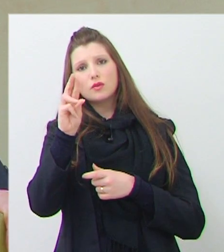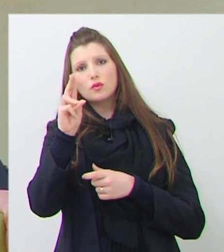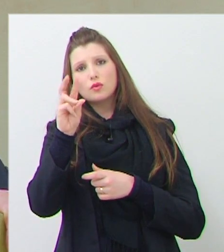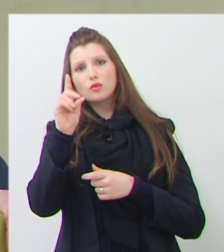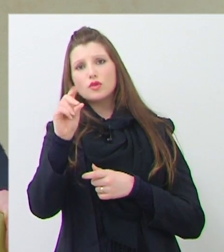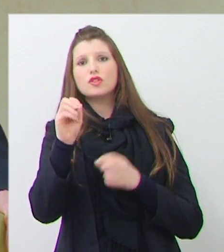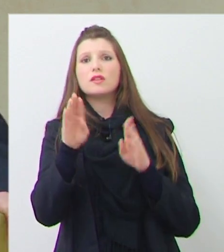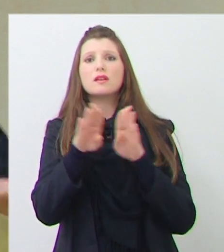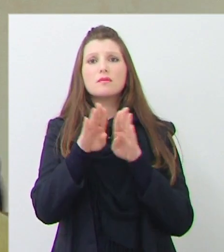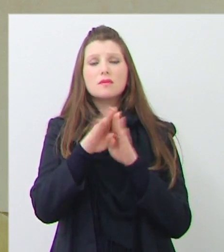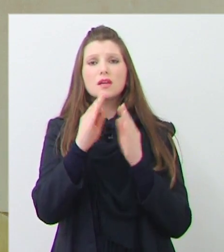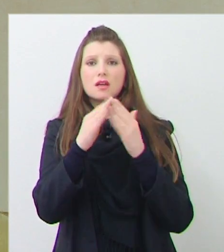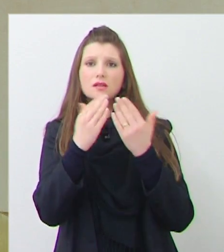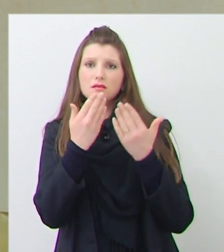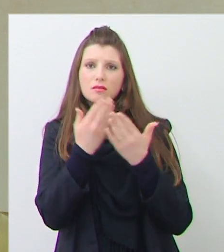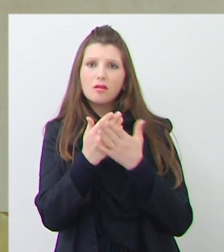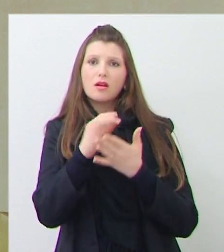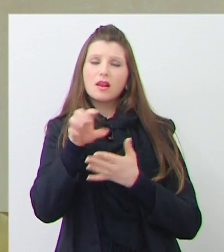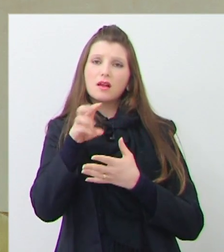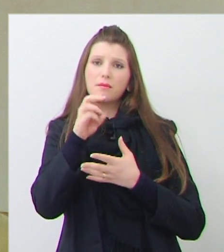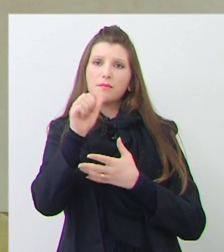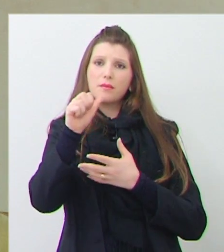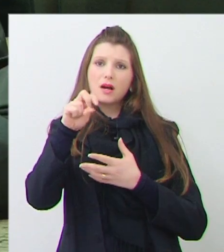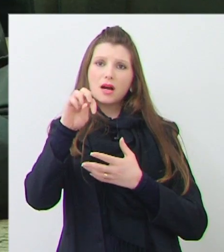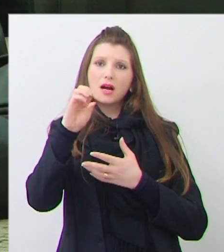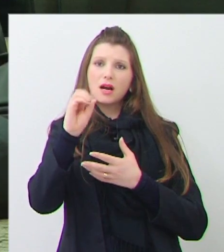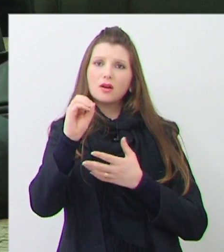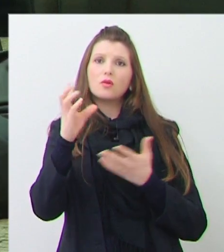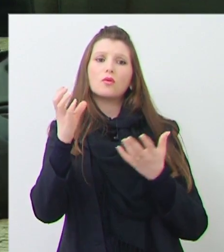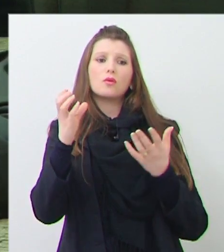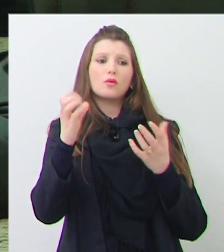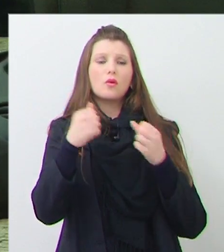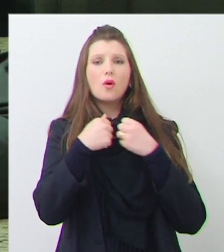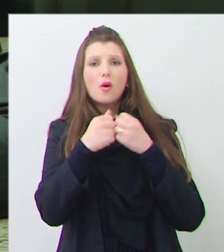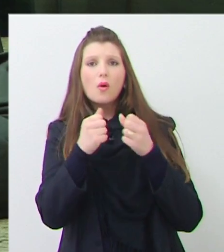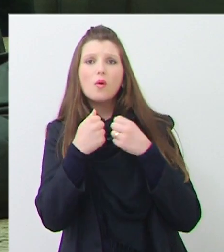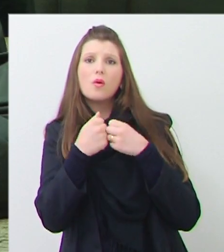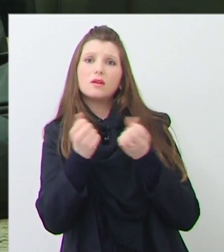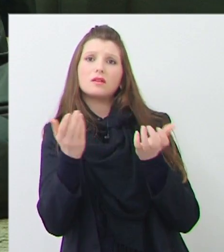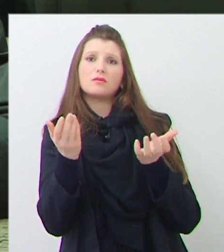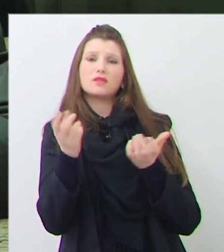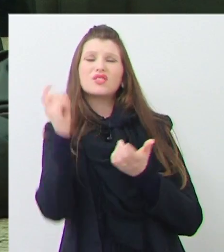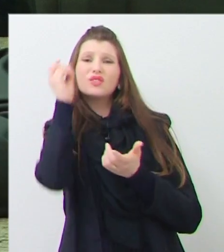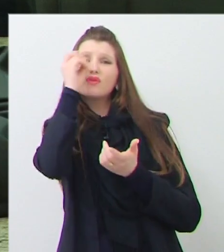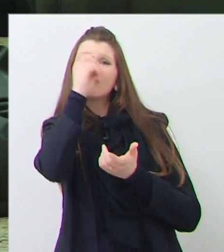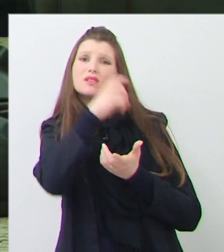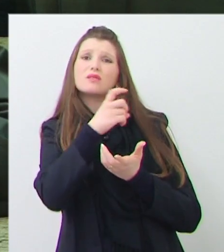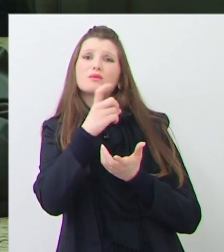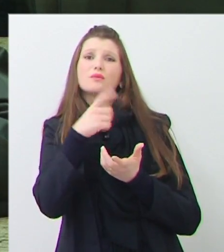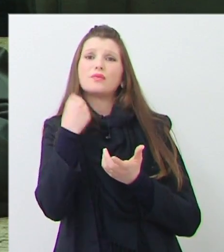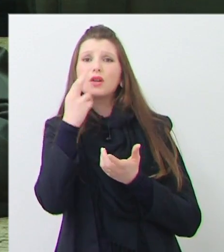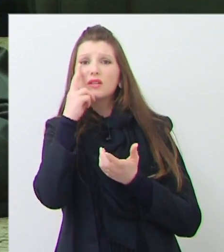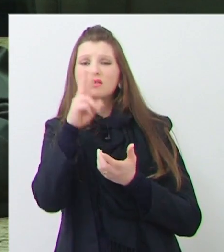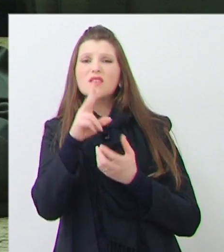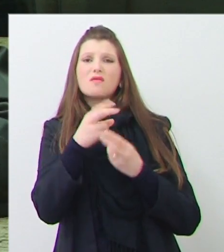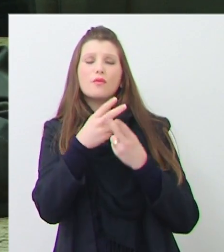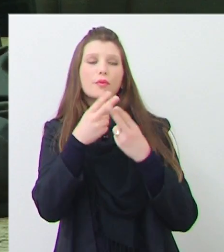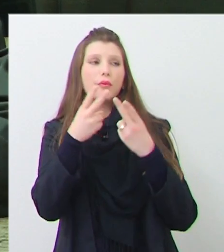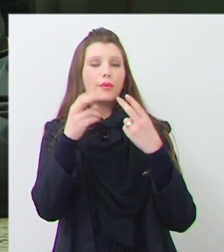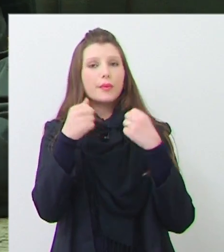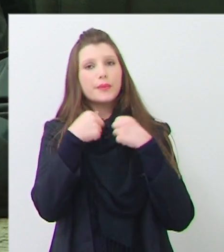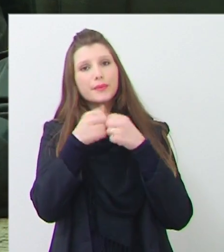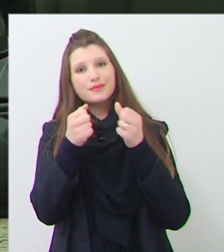Marcos Rovares, como o acesso ao ônibus que pega o corredor. É uma dificuldade enorme, a gente veja vários e vários